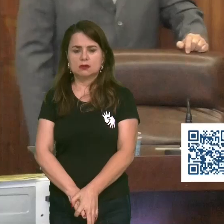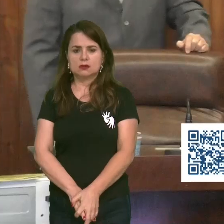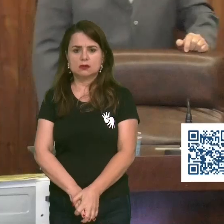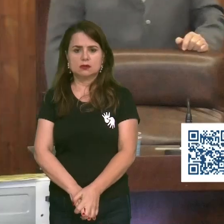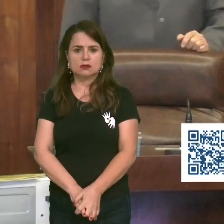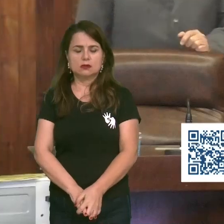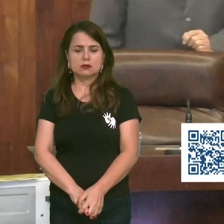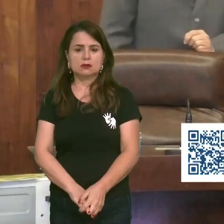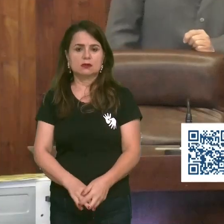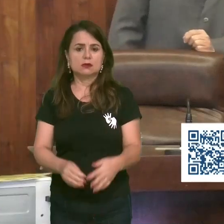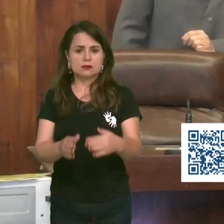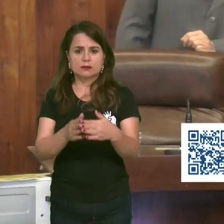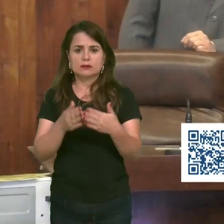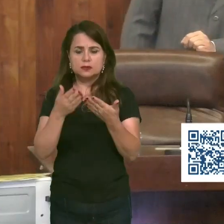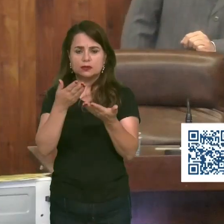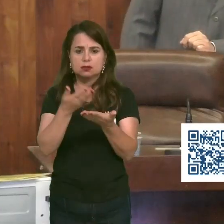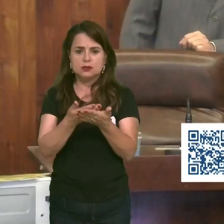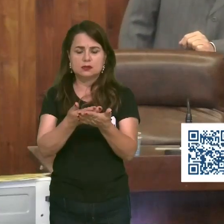próximo